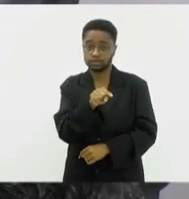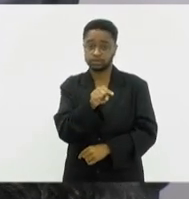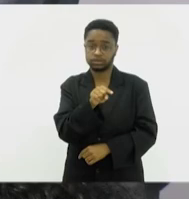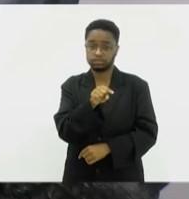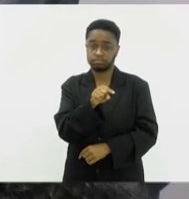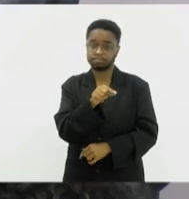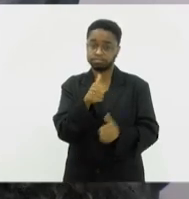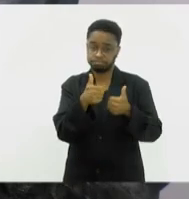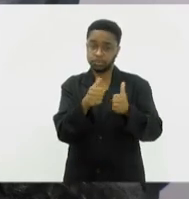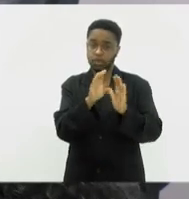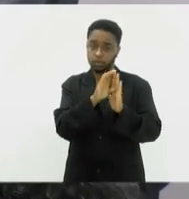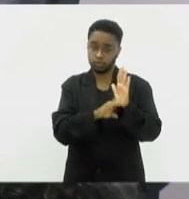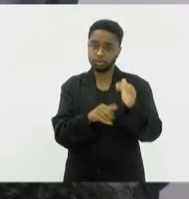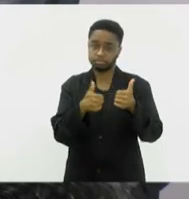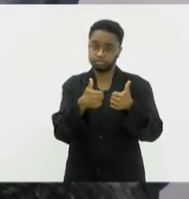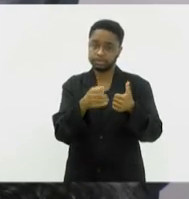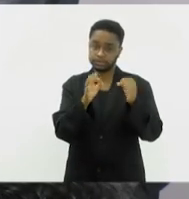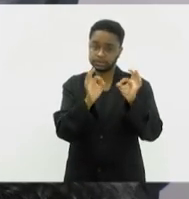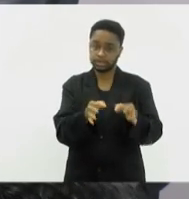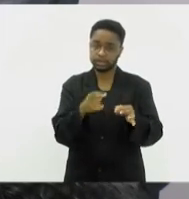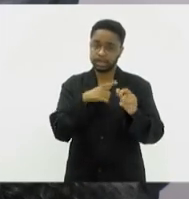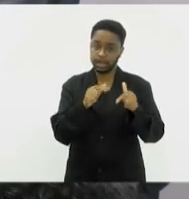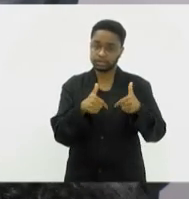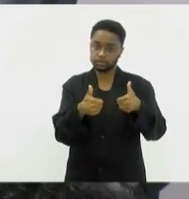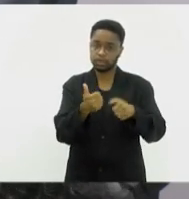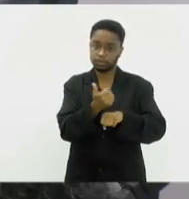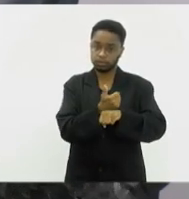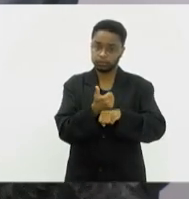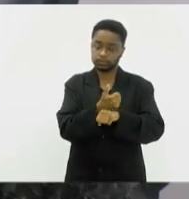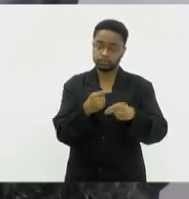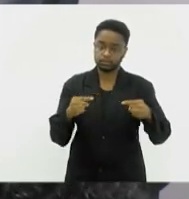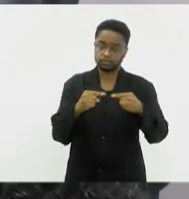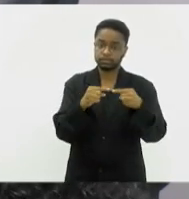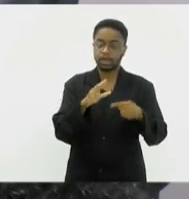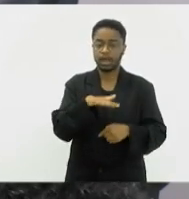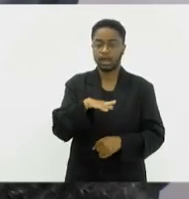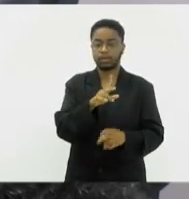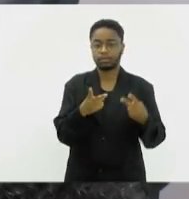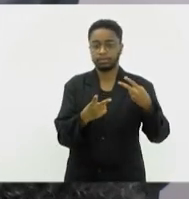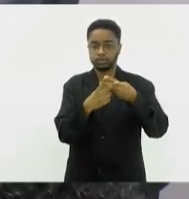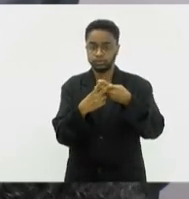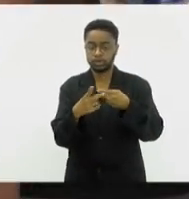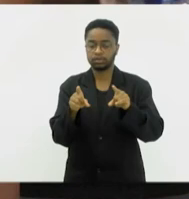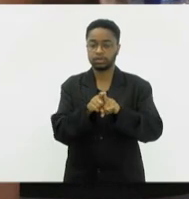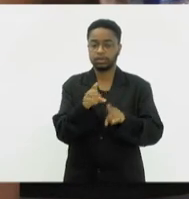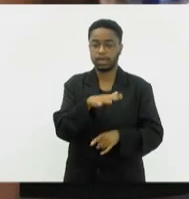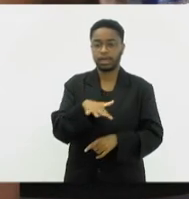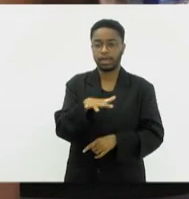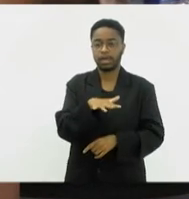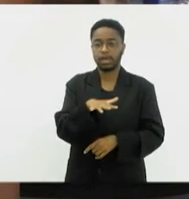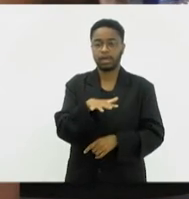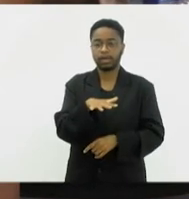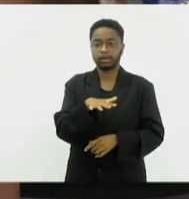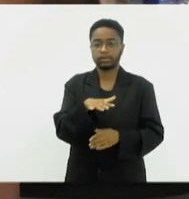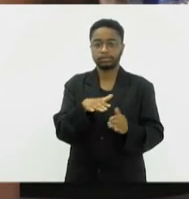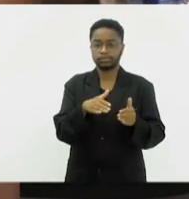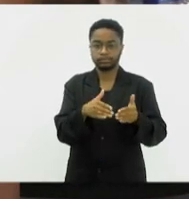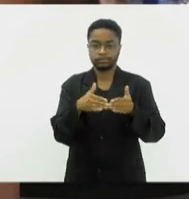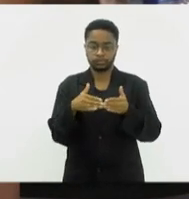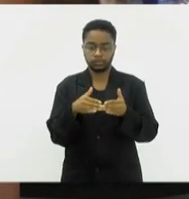contemplou porque o senhor teve atividade profissional relacionada ao sistema prisional, à unidade carcerária de privação de liberdade,